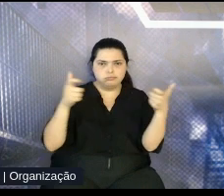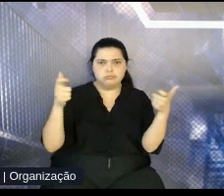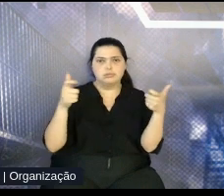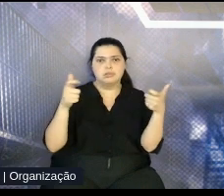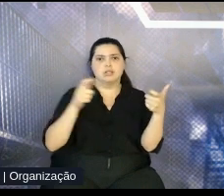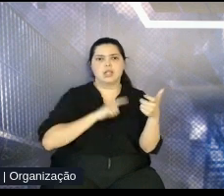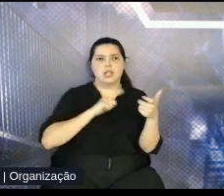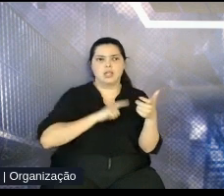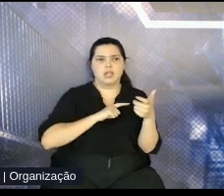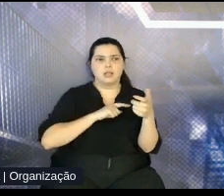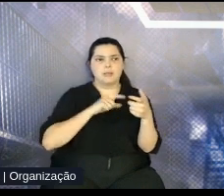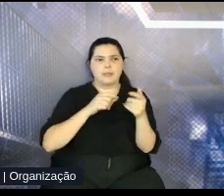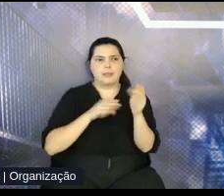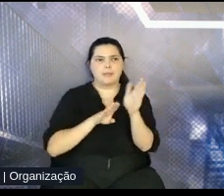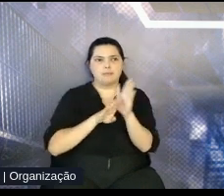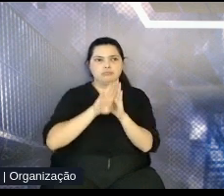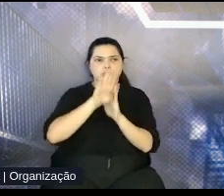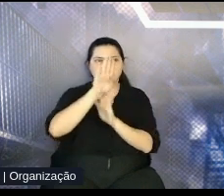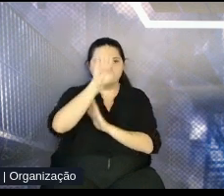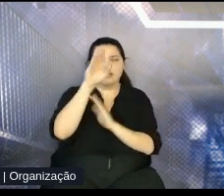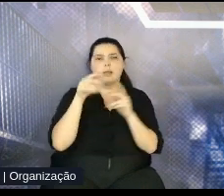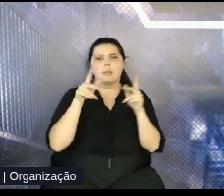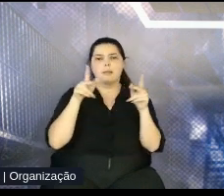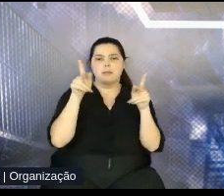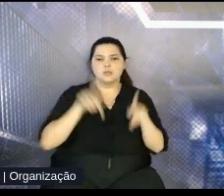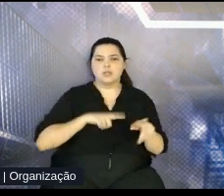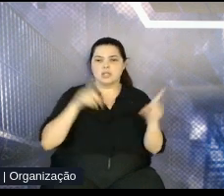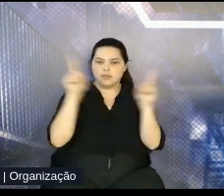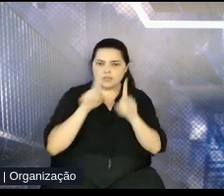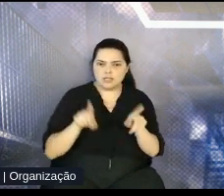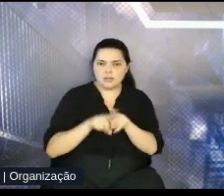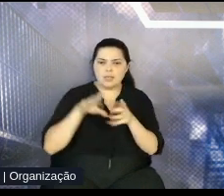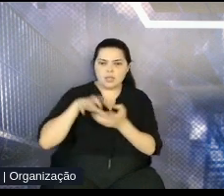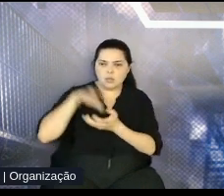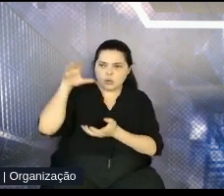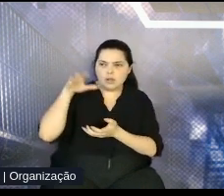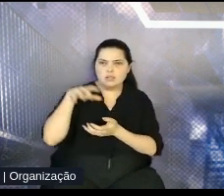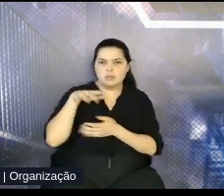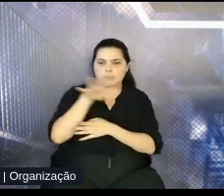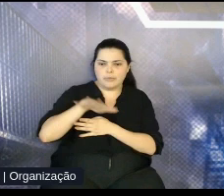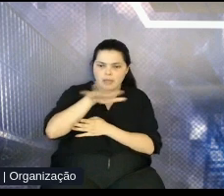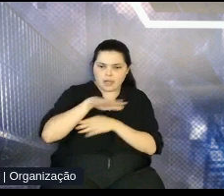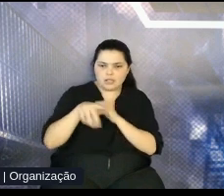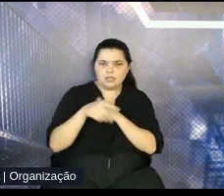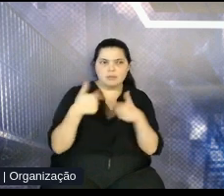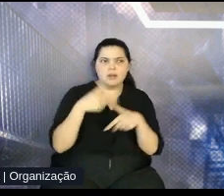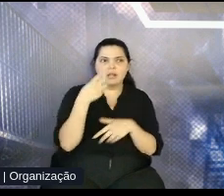para pessoas com deficiência e idosos foi avaliado em 14 bilhões em 2015 nos Estados